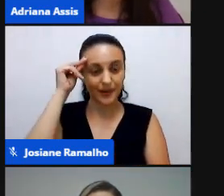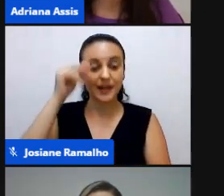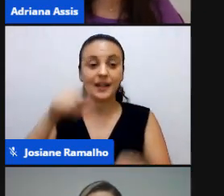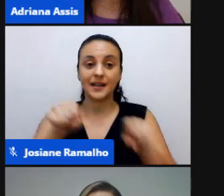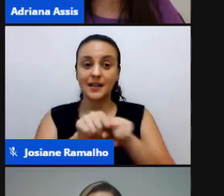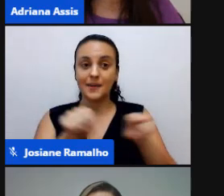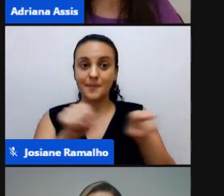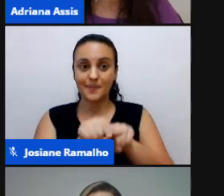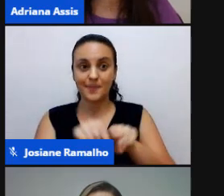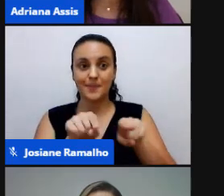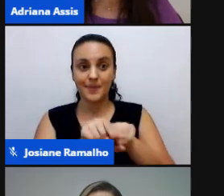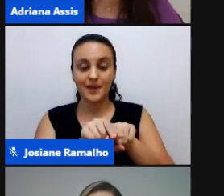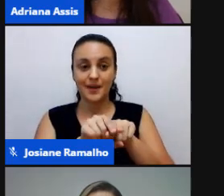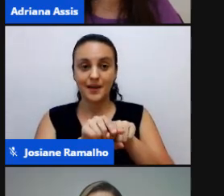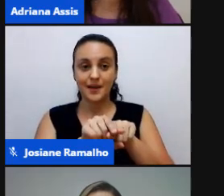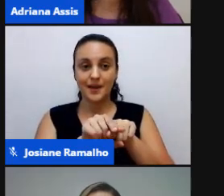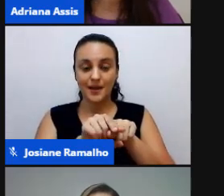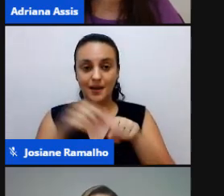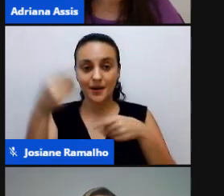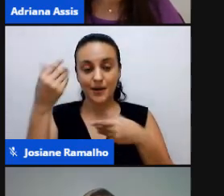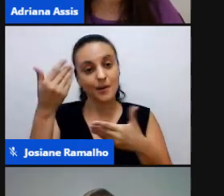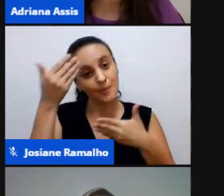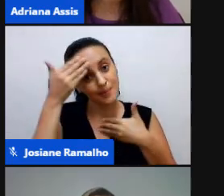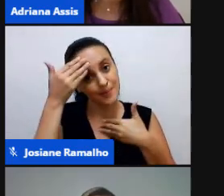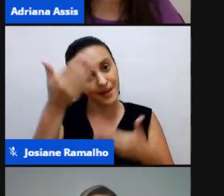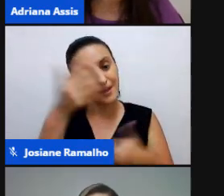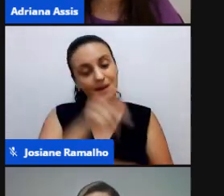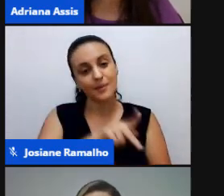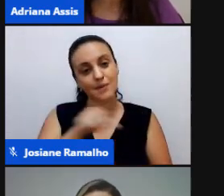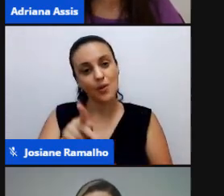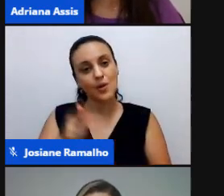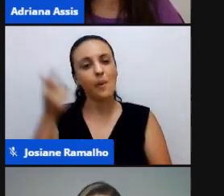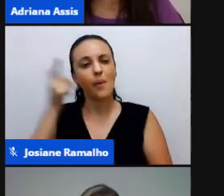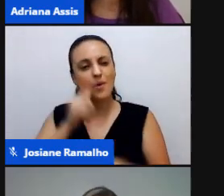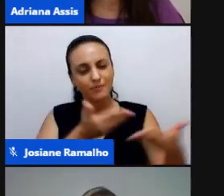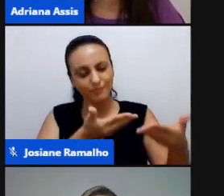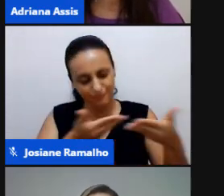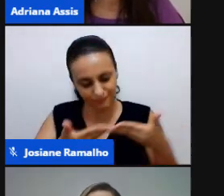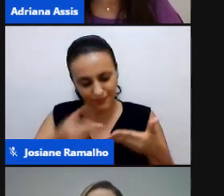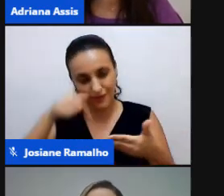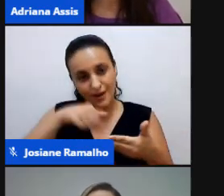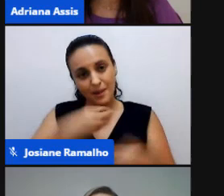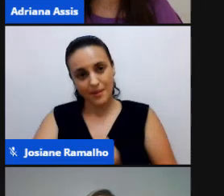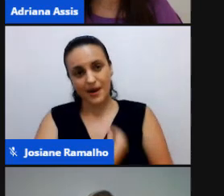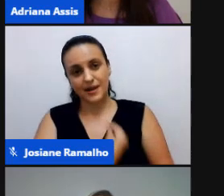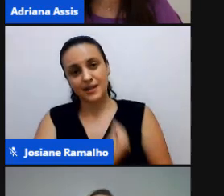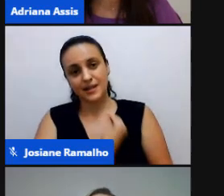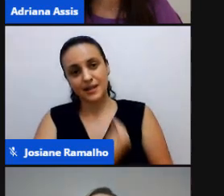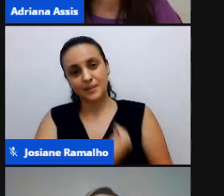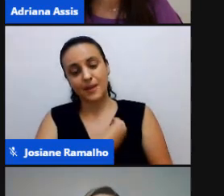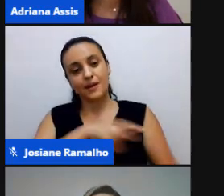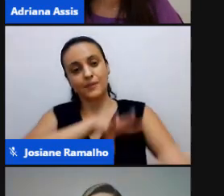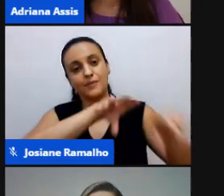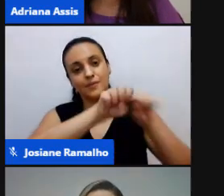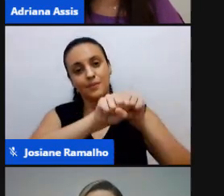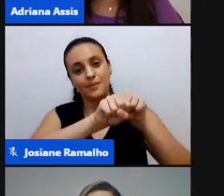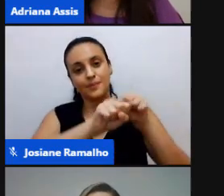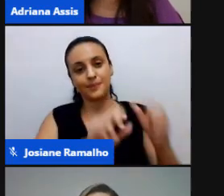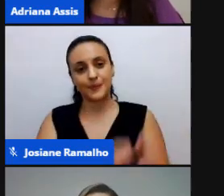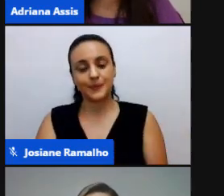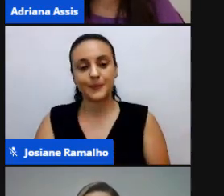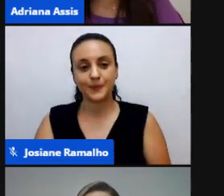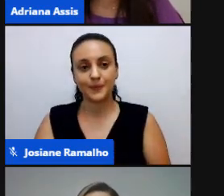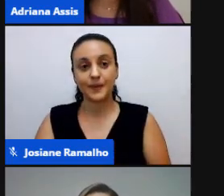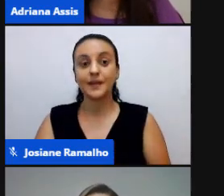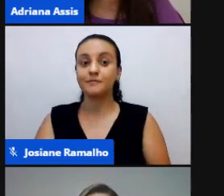queremos agradecer à professora por sua disponibilidade e participação em nossa formação.